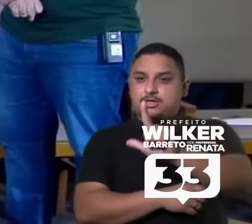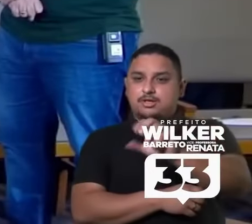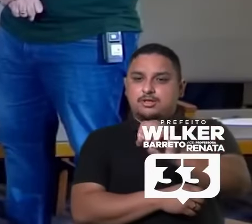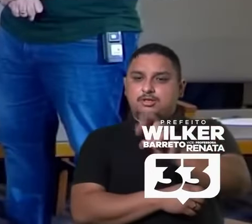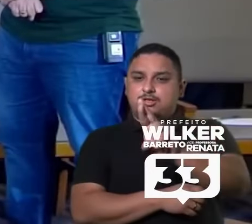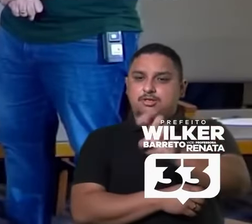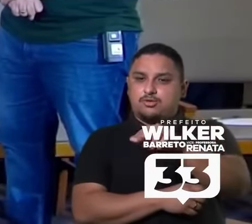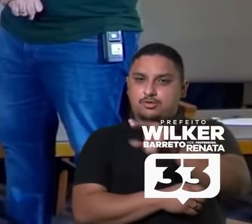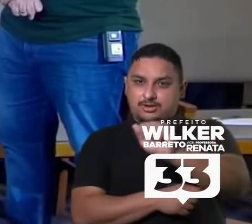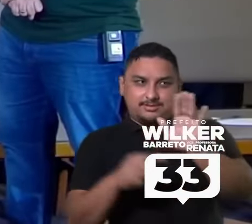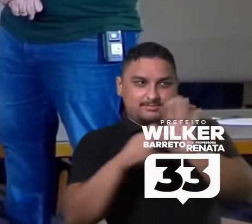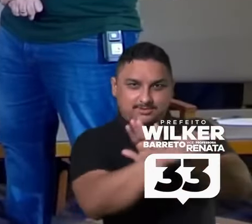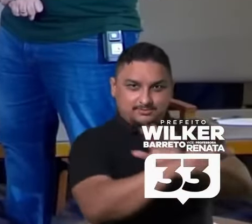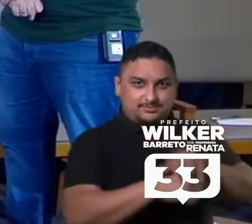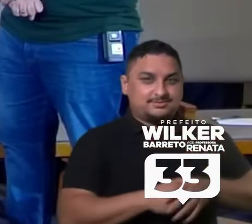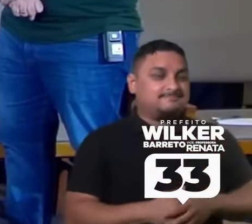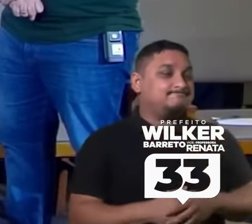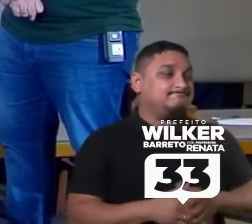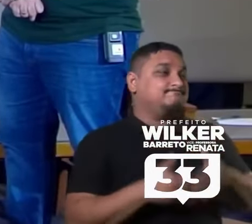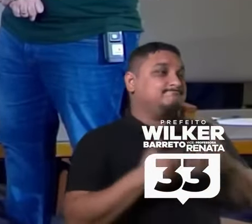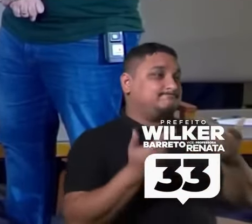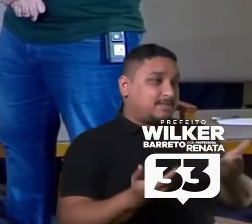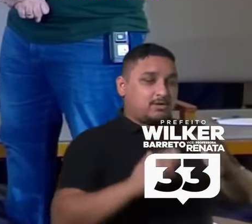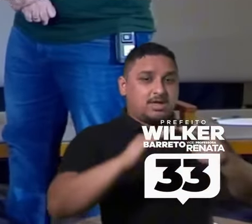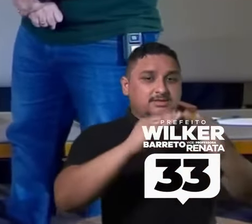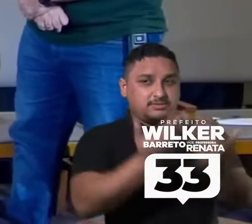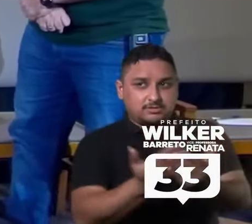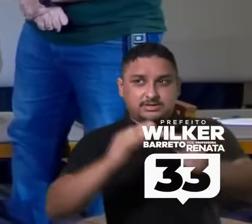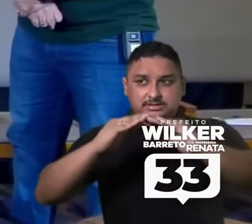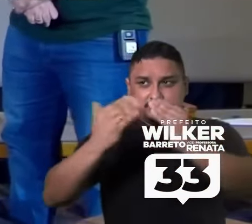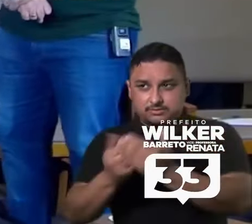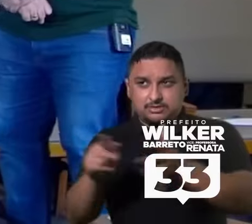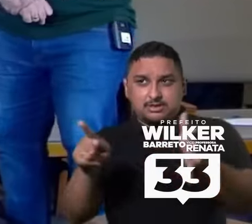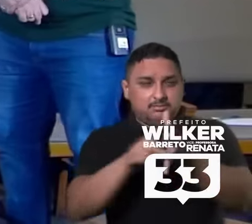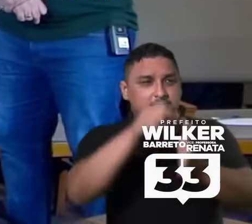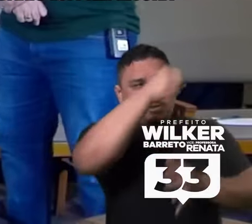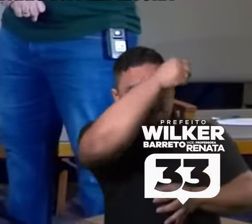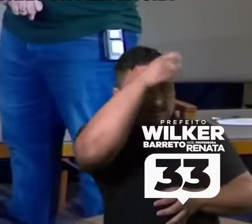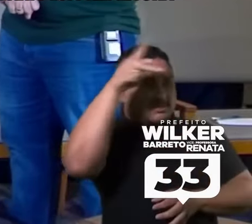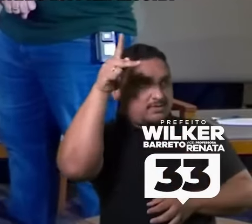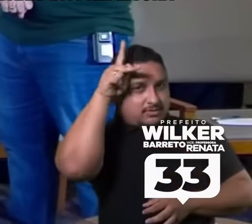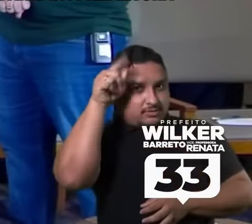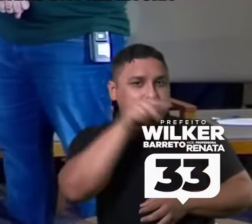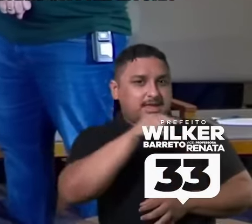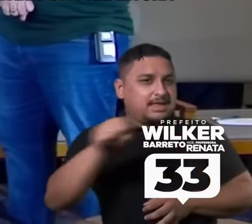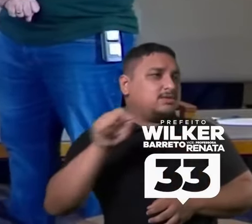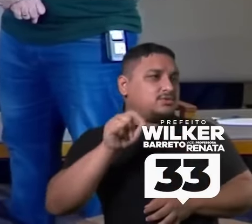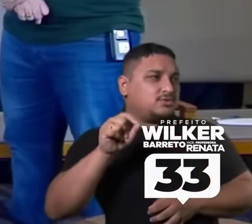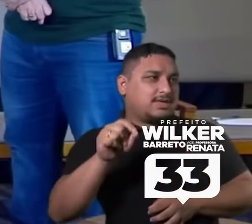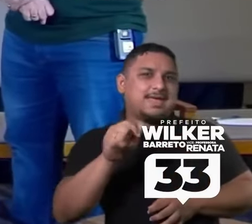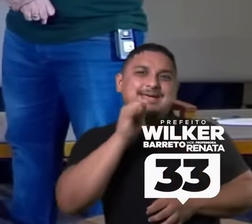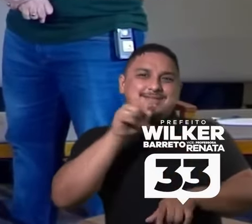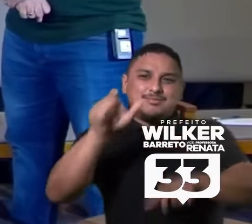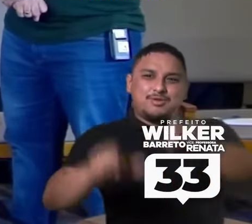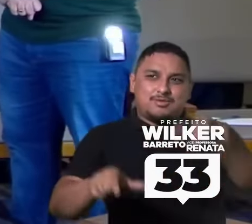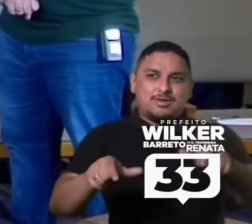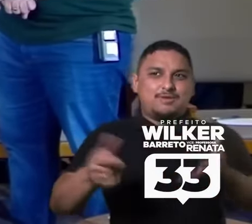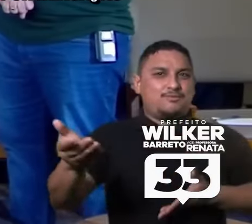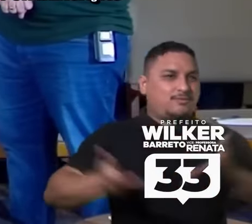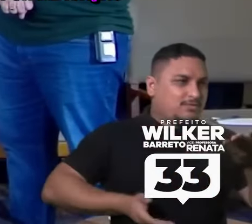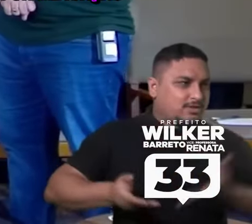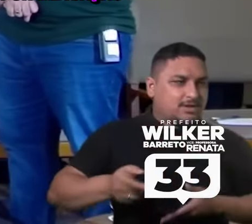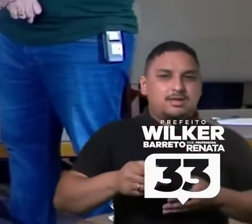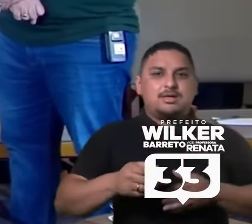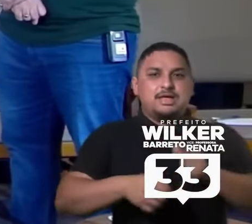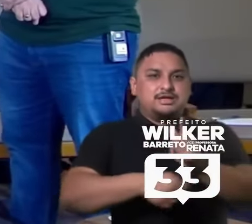atual cenário promove o aparelhamento nas escolas municipais com o grupo partidário da prefeitura ao selecionar gestores